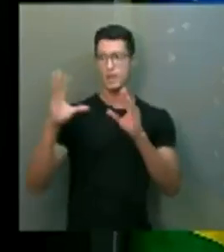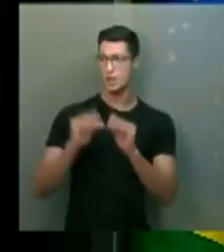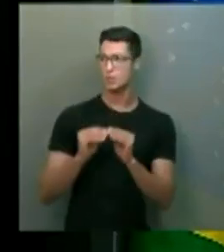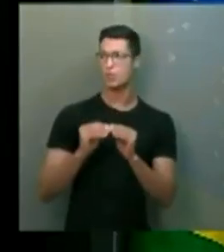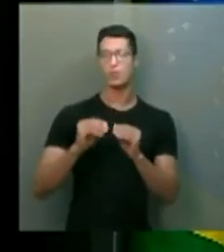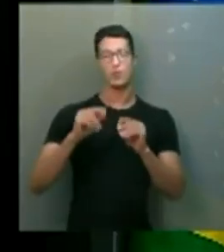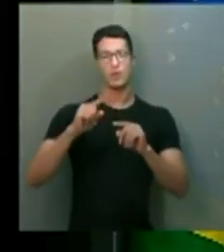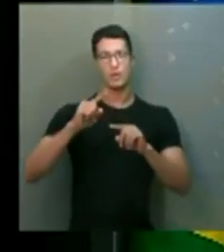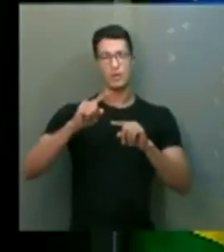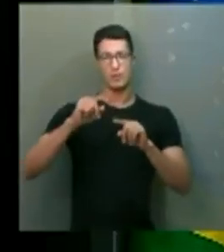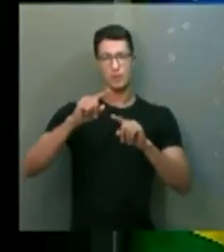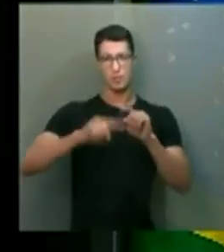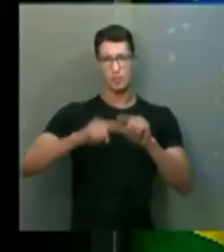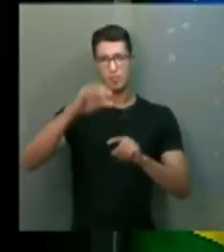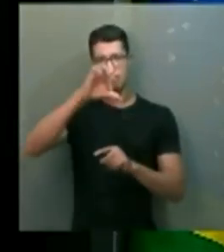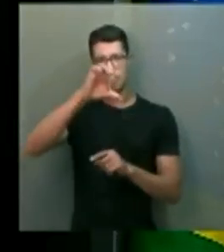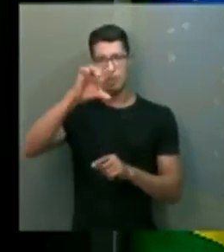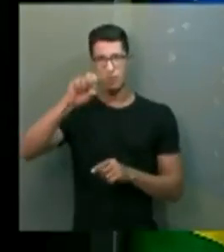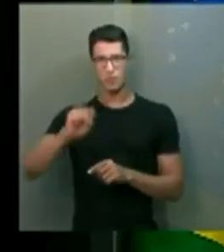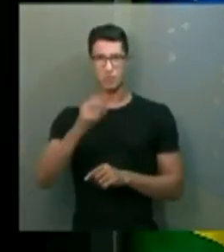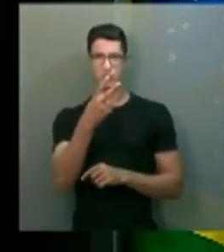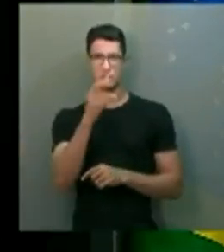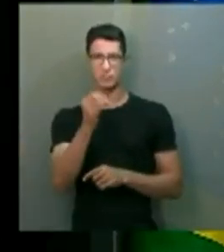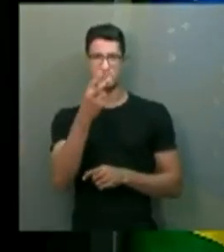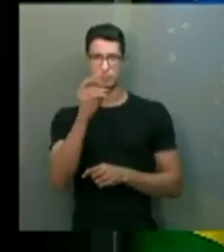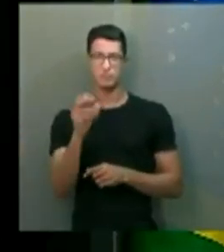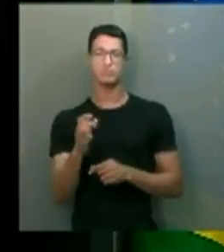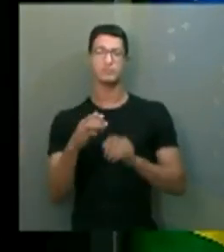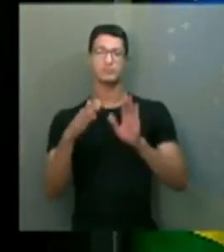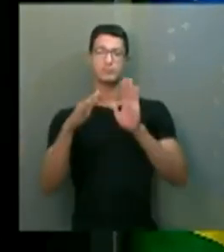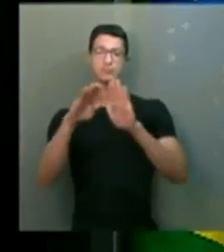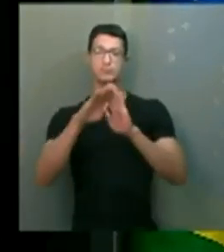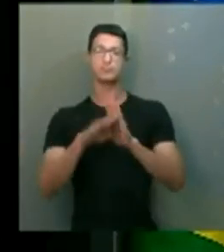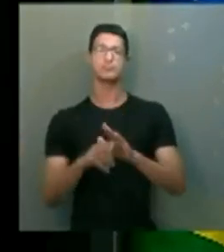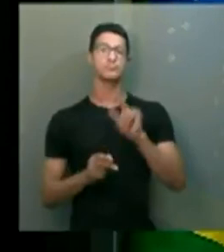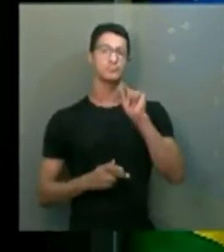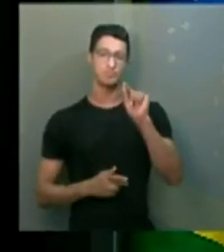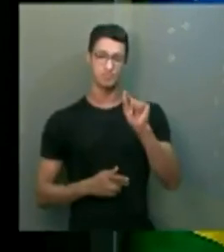Medida provisória 998 de 2020 prevê medidas que